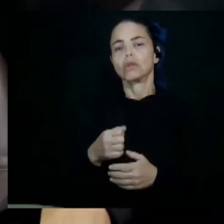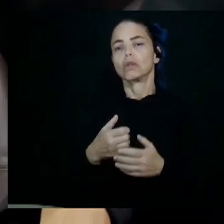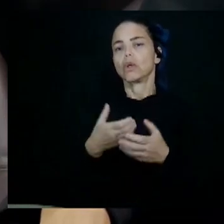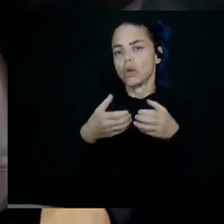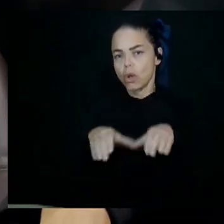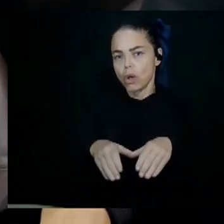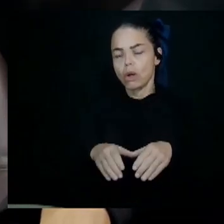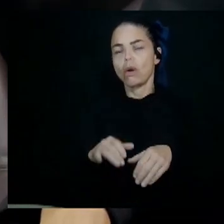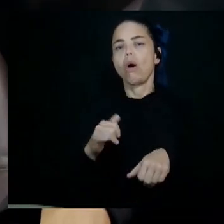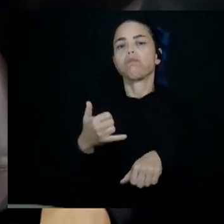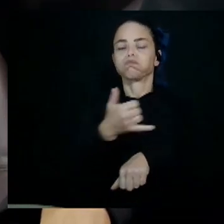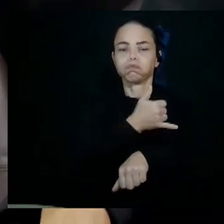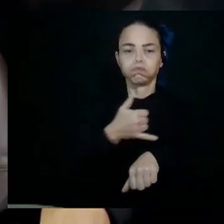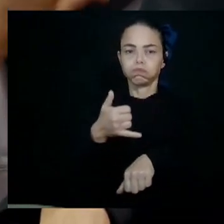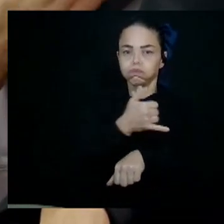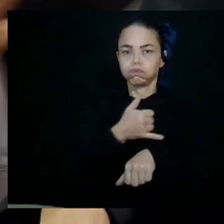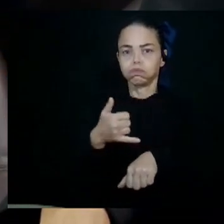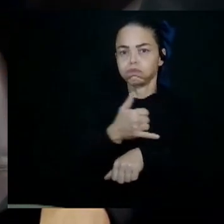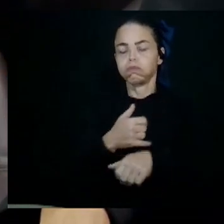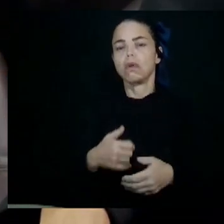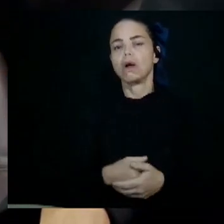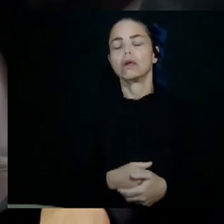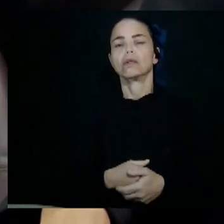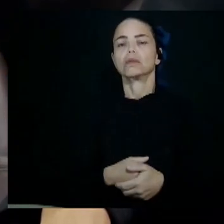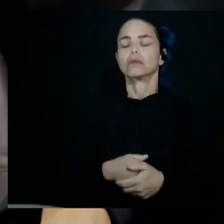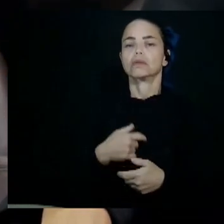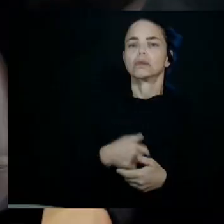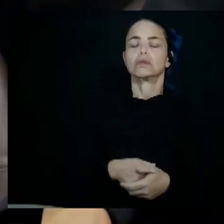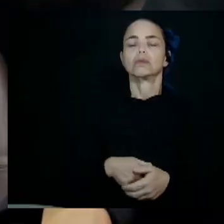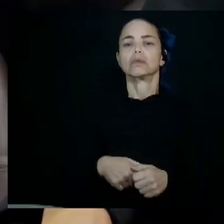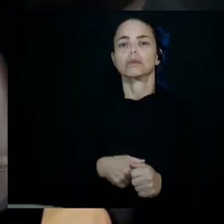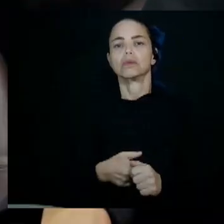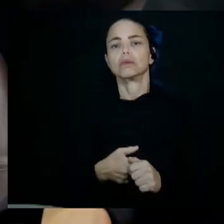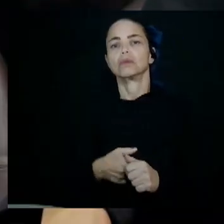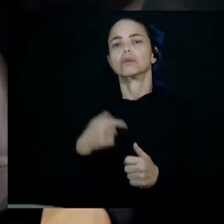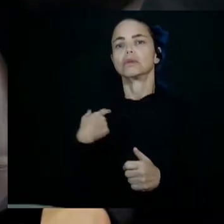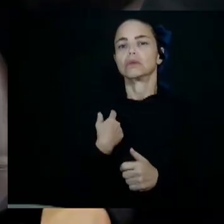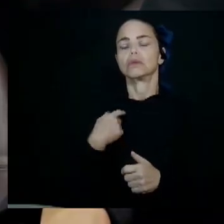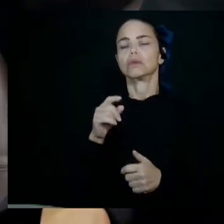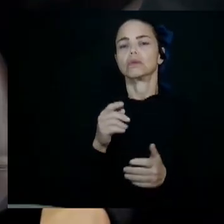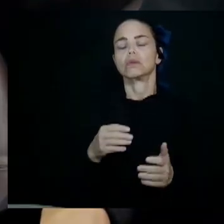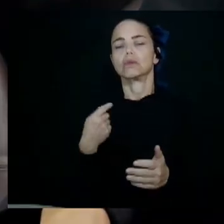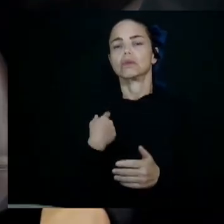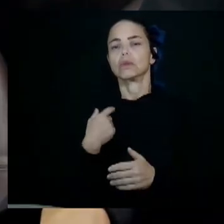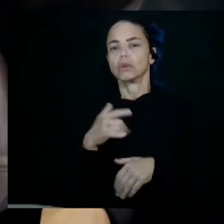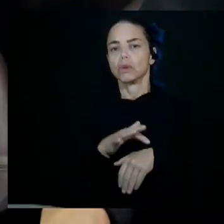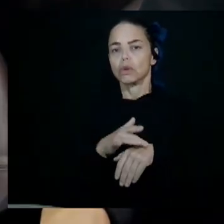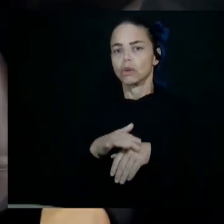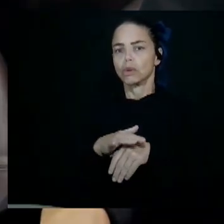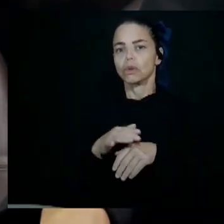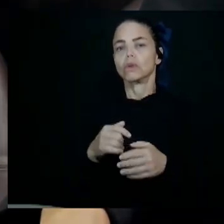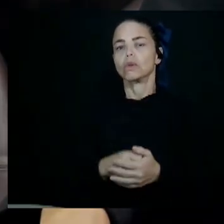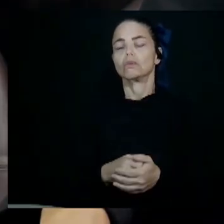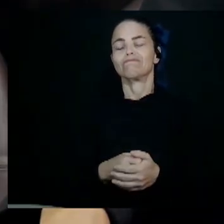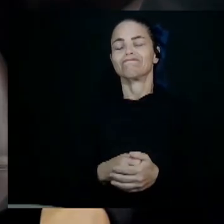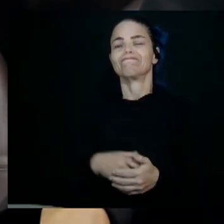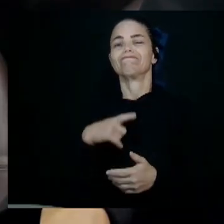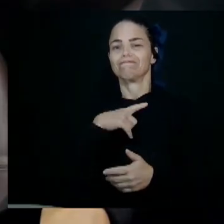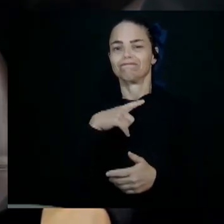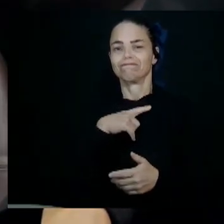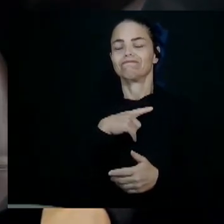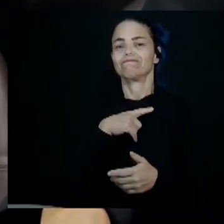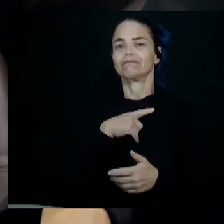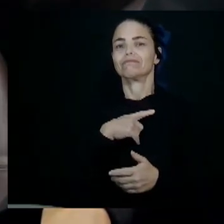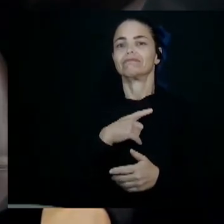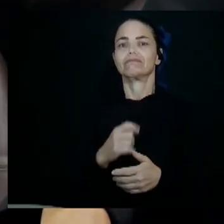gordura. Uhum. Então, faz todo sentido Sim. de que mesmo uma doença, né, com fundo emocional tenha sido